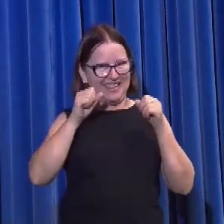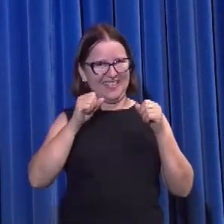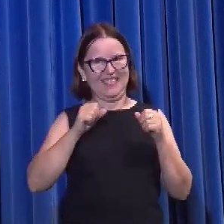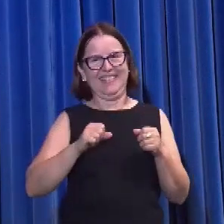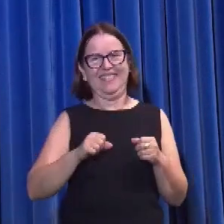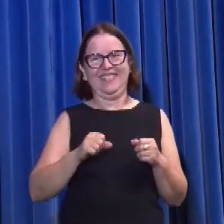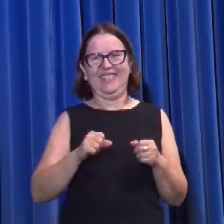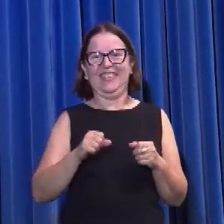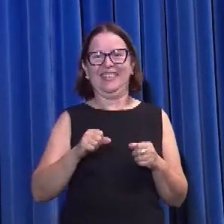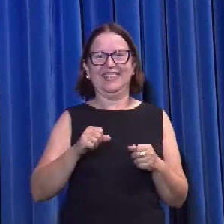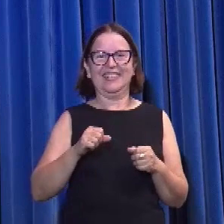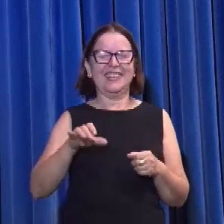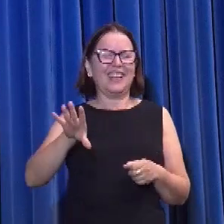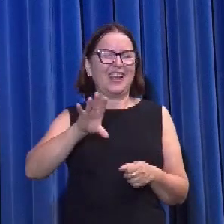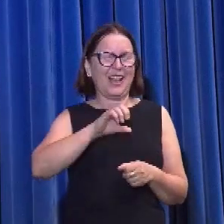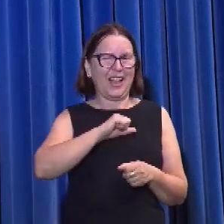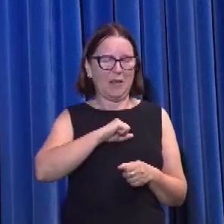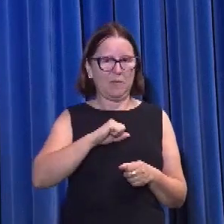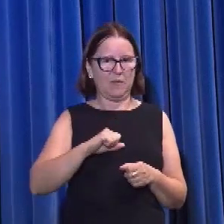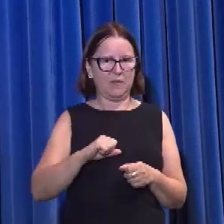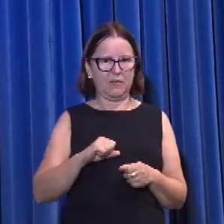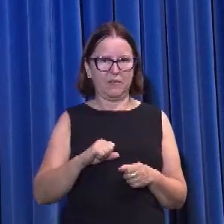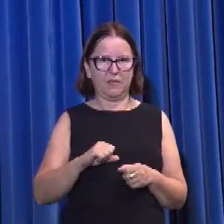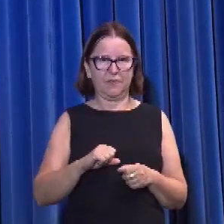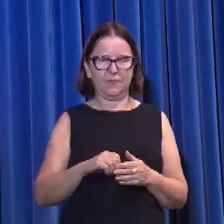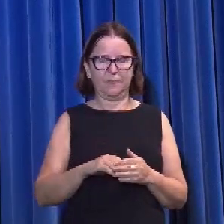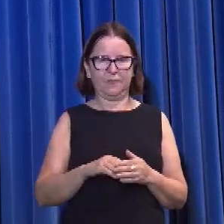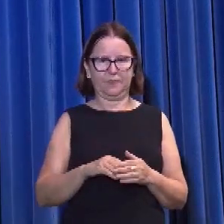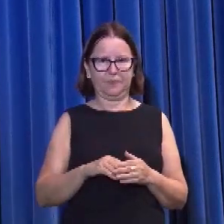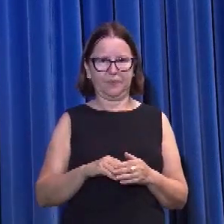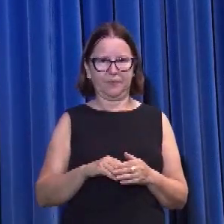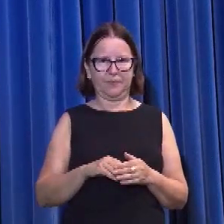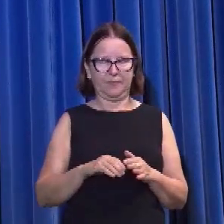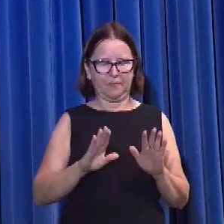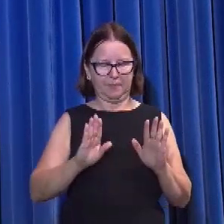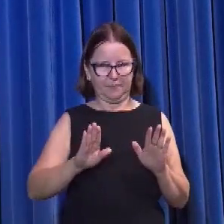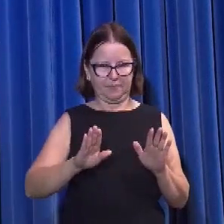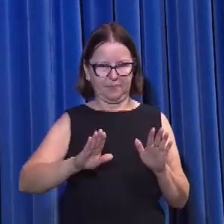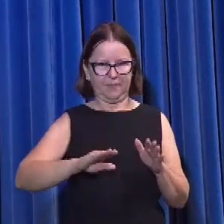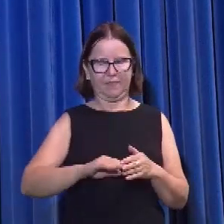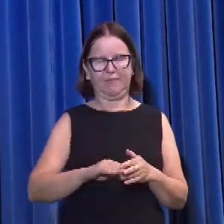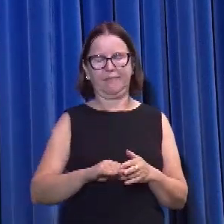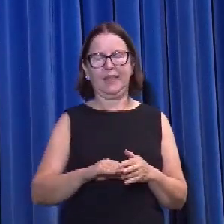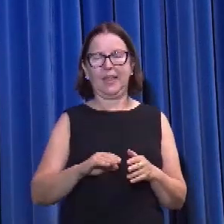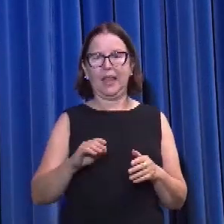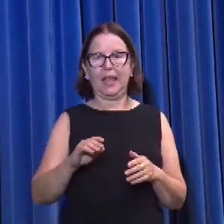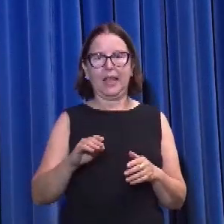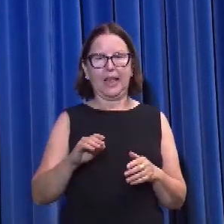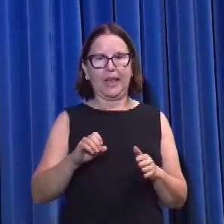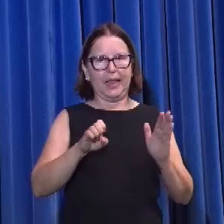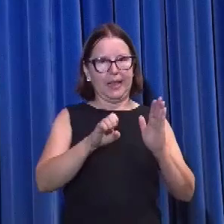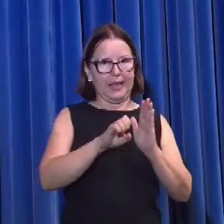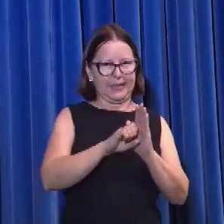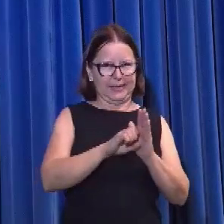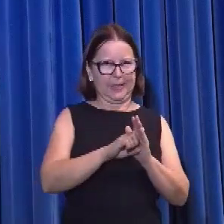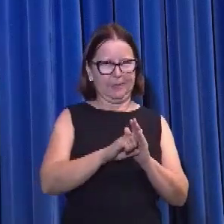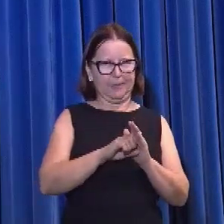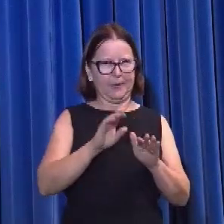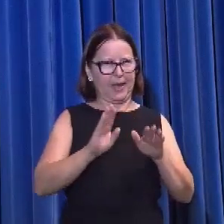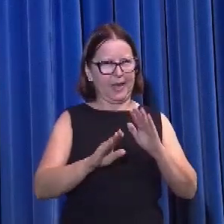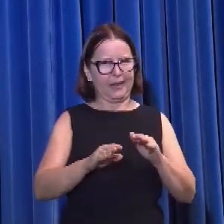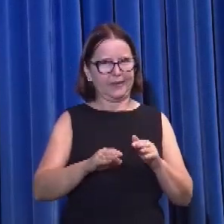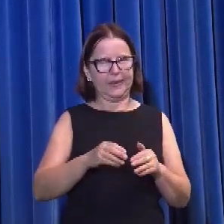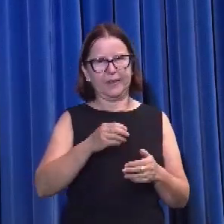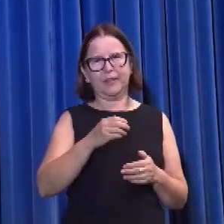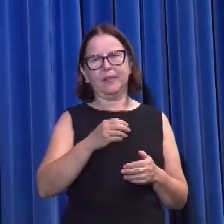de negócio, que às vezes o cara quer sair com a menina para ir para o motel e ele diz: